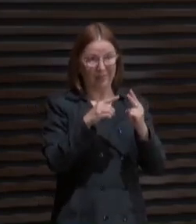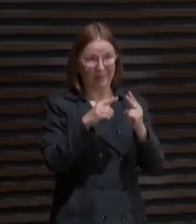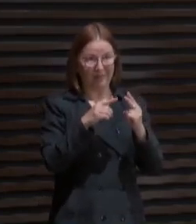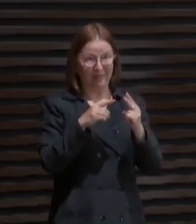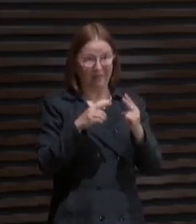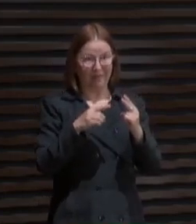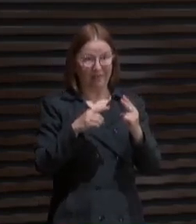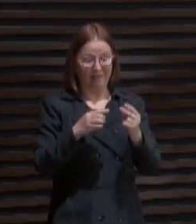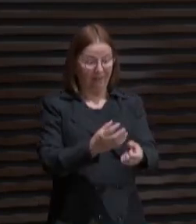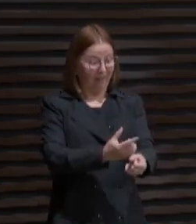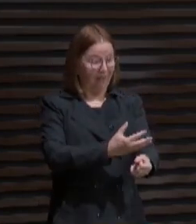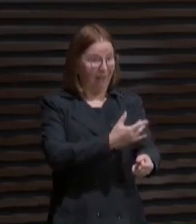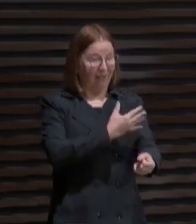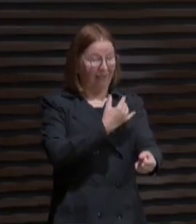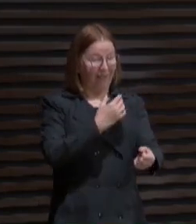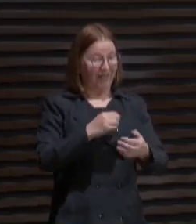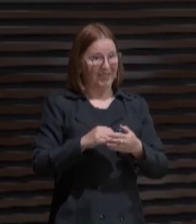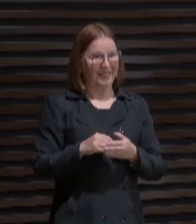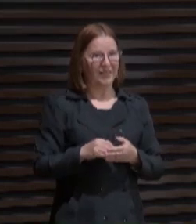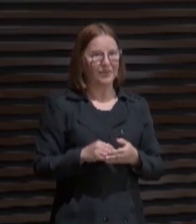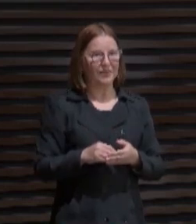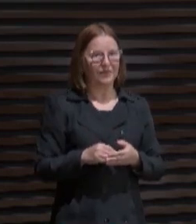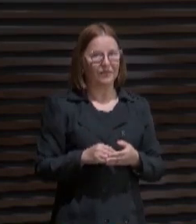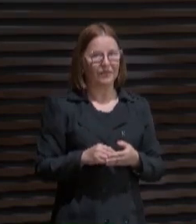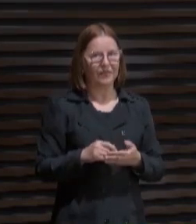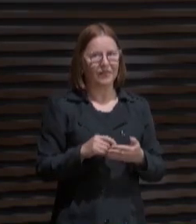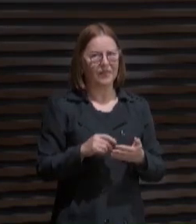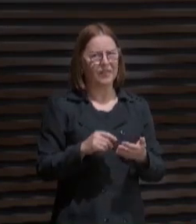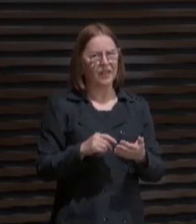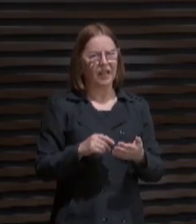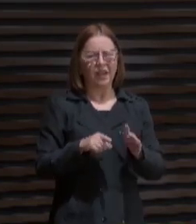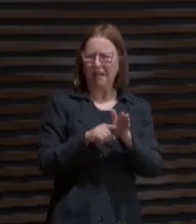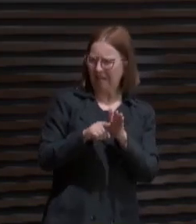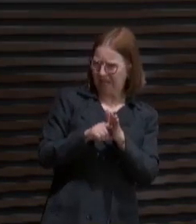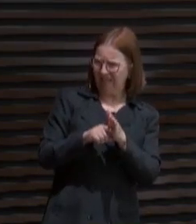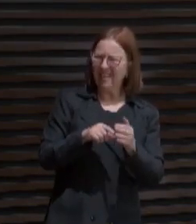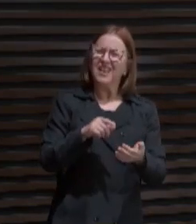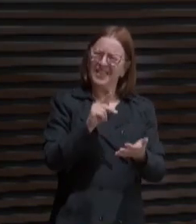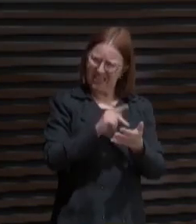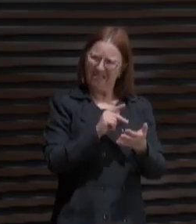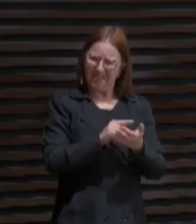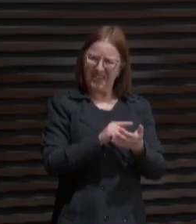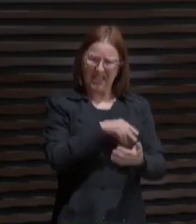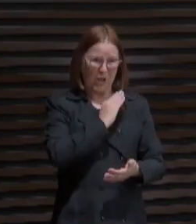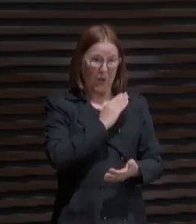outro. Não é verdade que o coração nos ardia no peito, quando Ele nos falava pelo